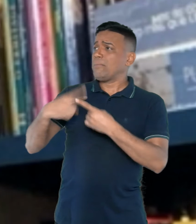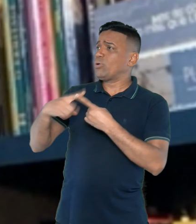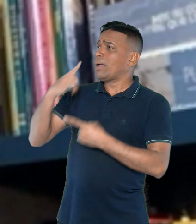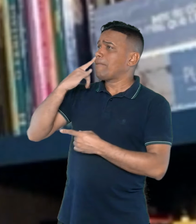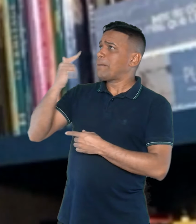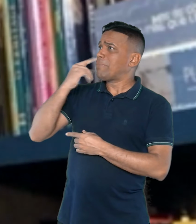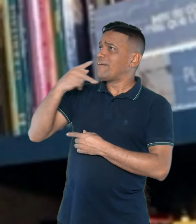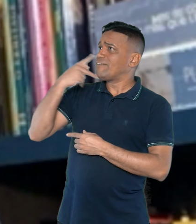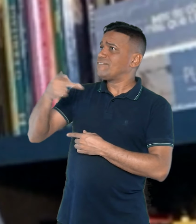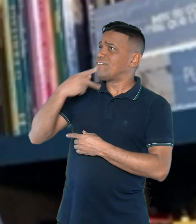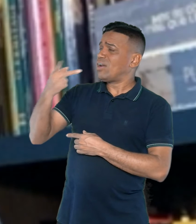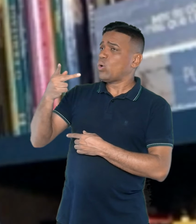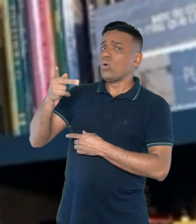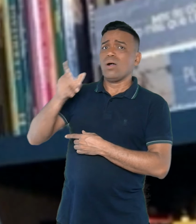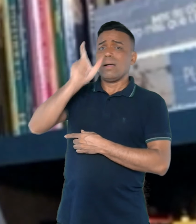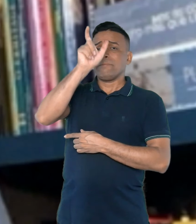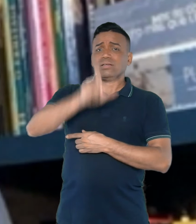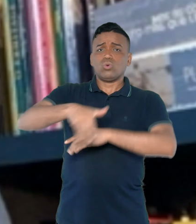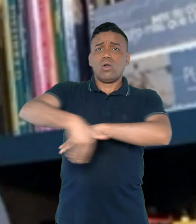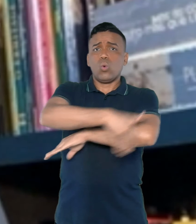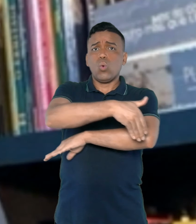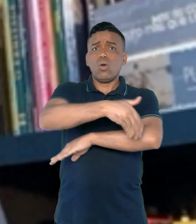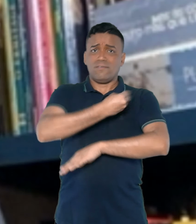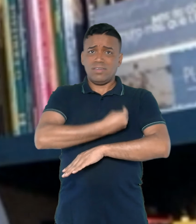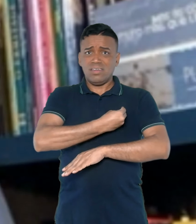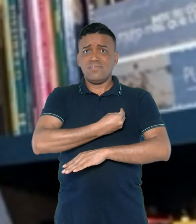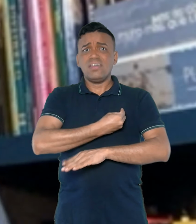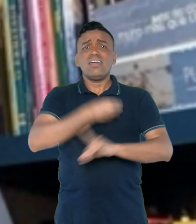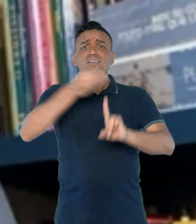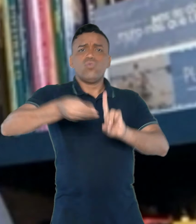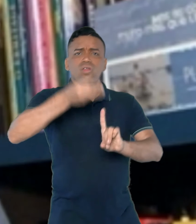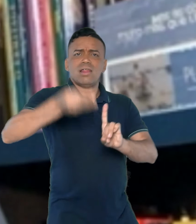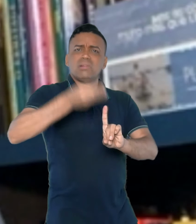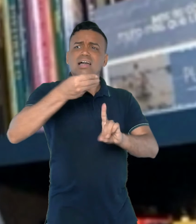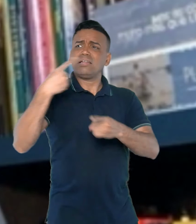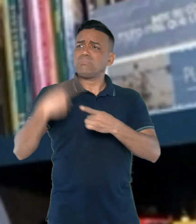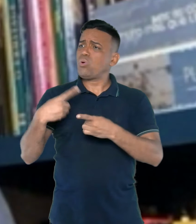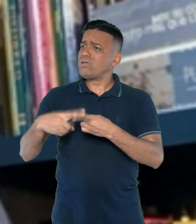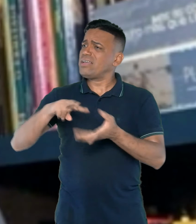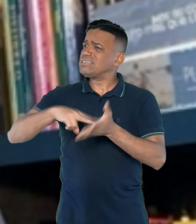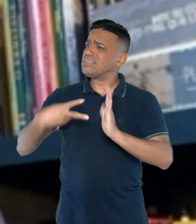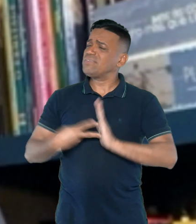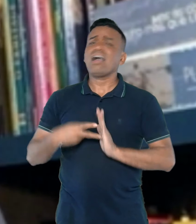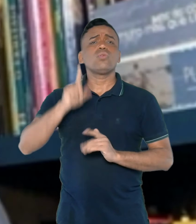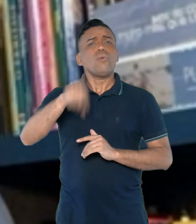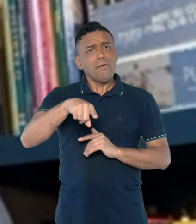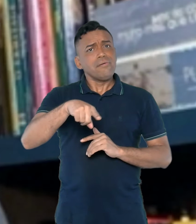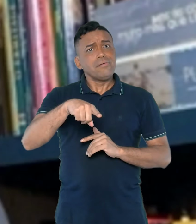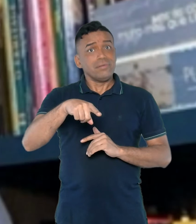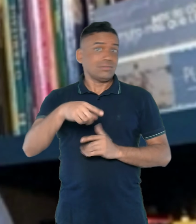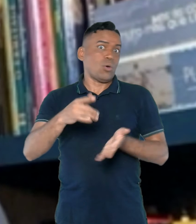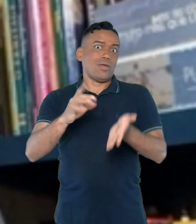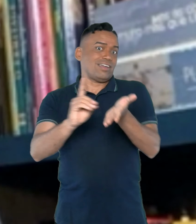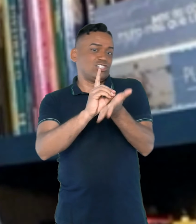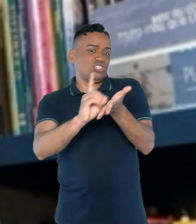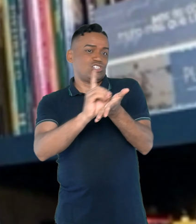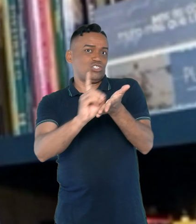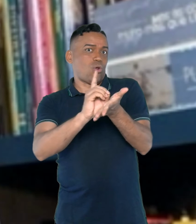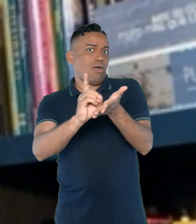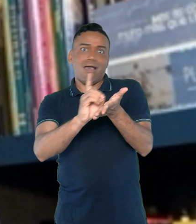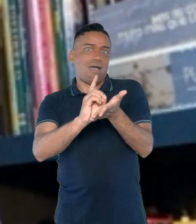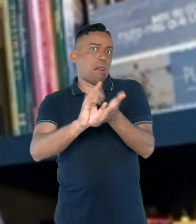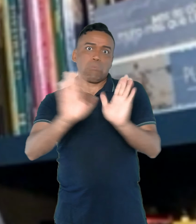pessoas em situação de vulnerabilidade? O que vem a ser isso? É claro, tem mais uma vez que eu não vou ali também dar uma de dicionário e apresentar ali também o